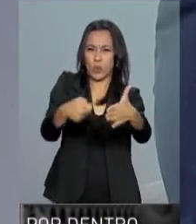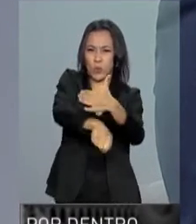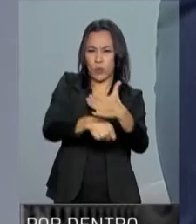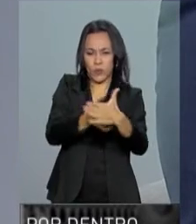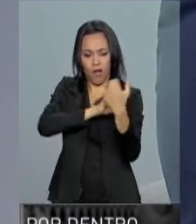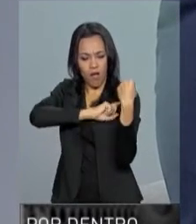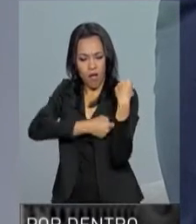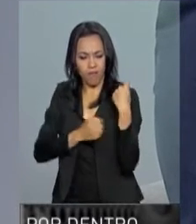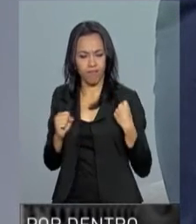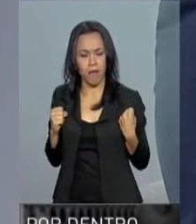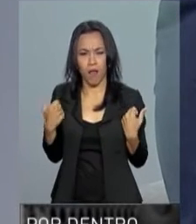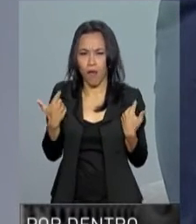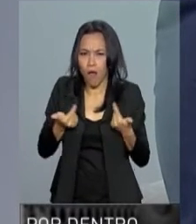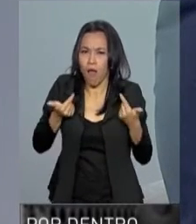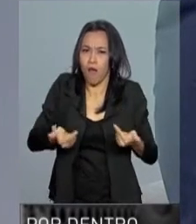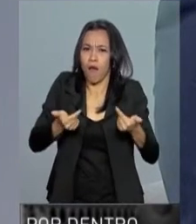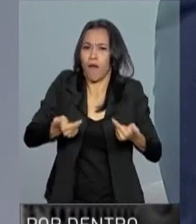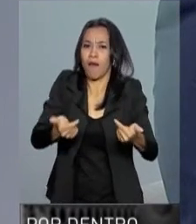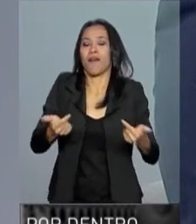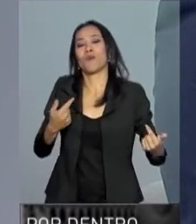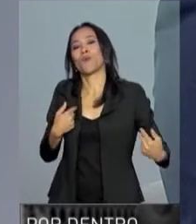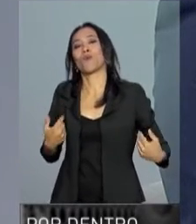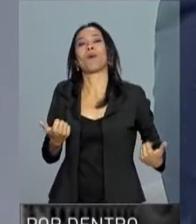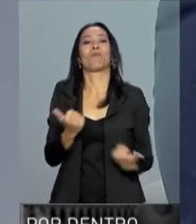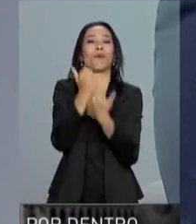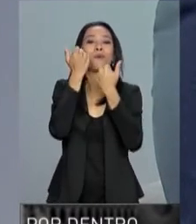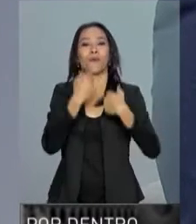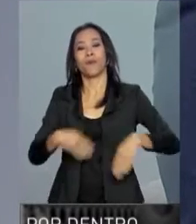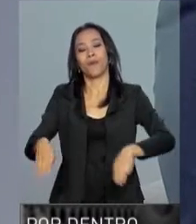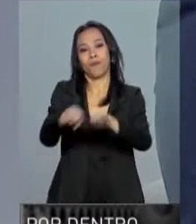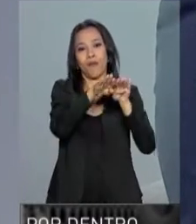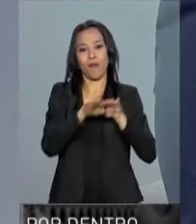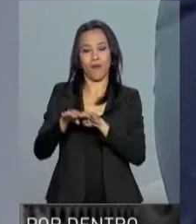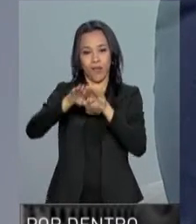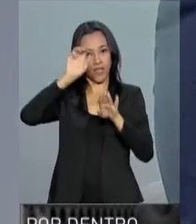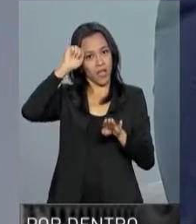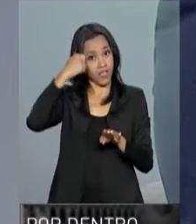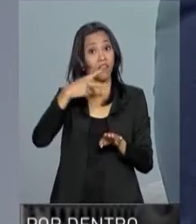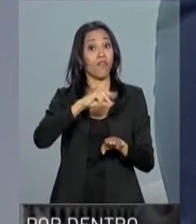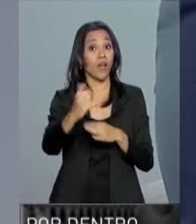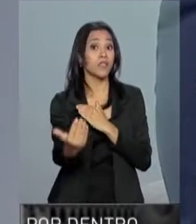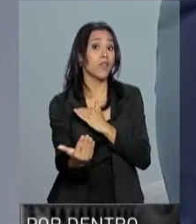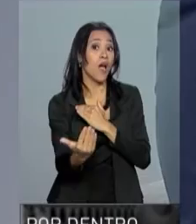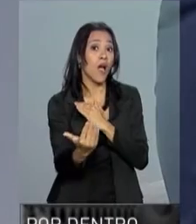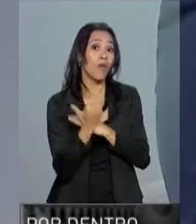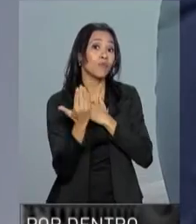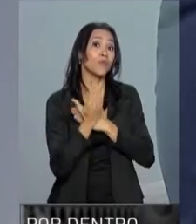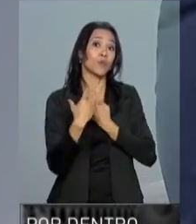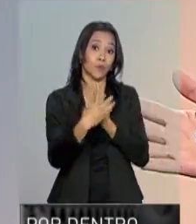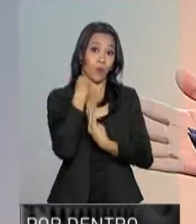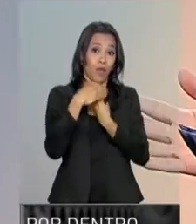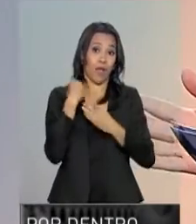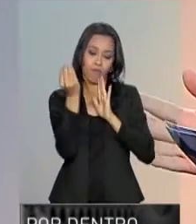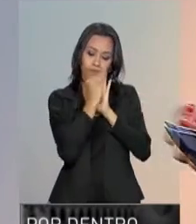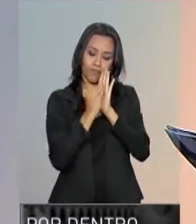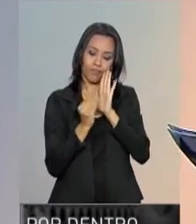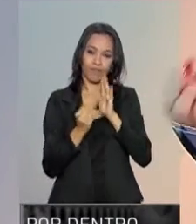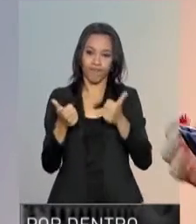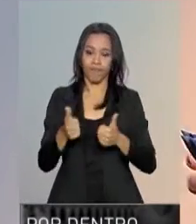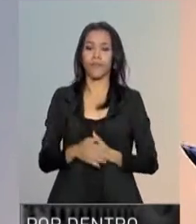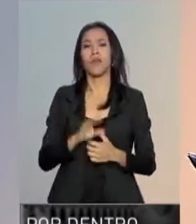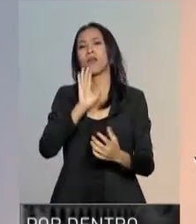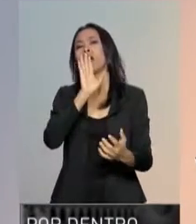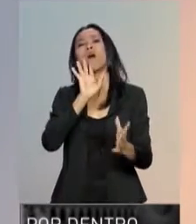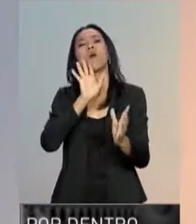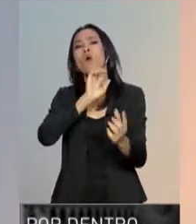guerreiros e guerreiras que já lutam pela promoção da igualdade é só o que nos ajudarão no direcionamento das polícias daqui para frente vamo encerrar